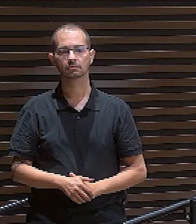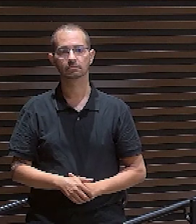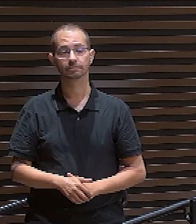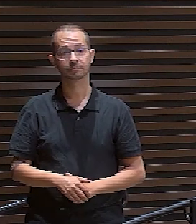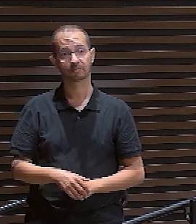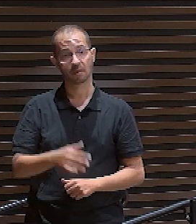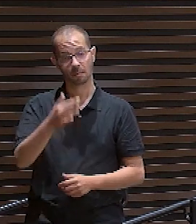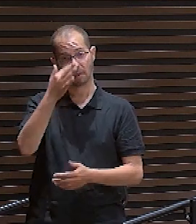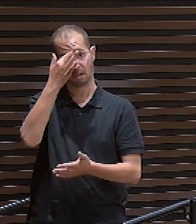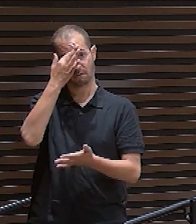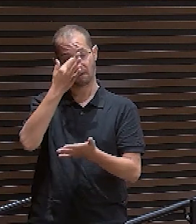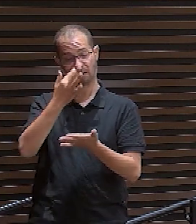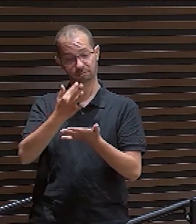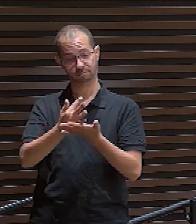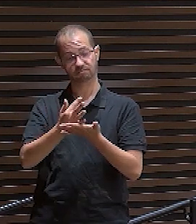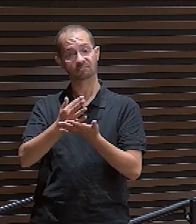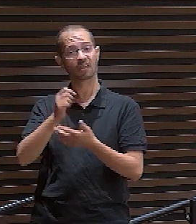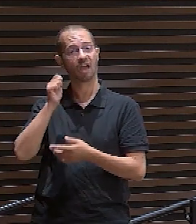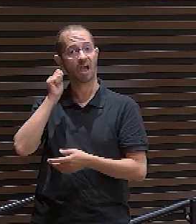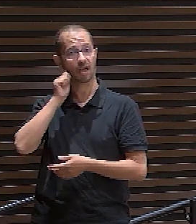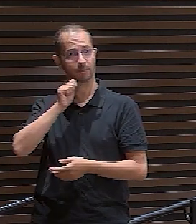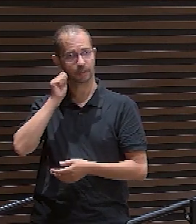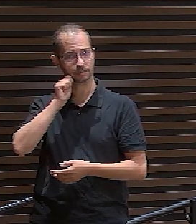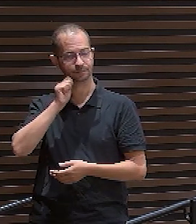Pela fé, Abel.